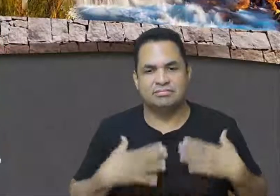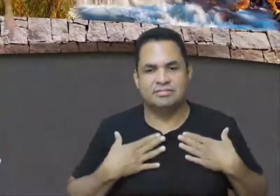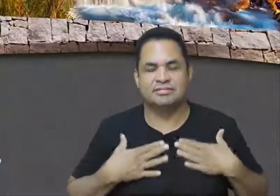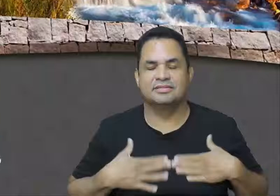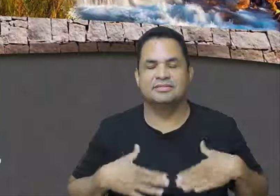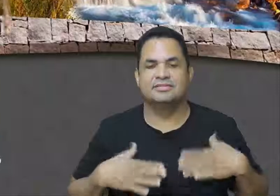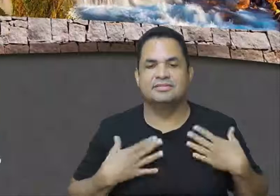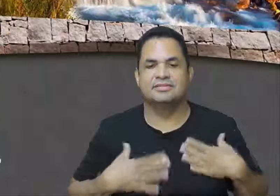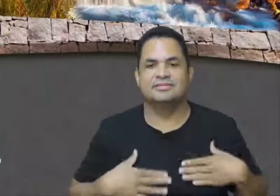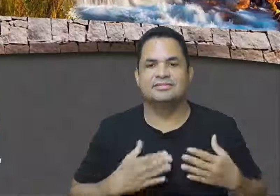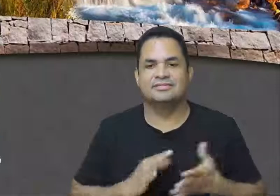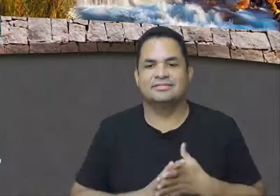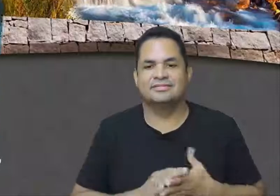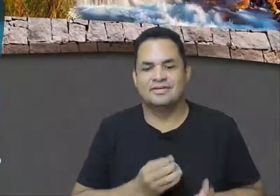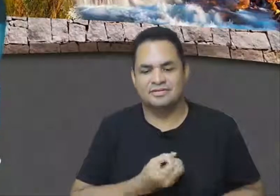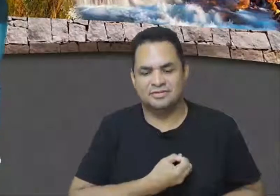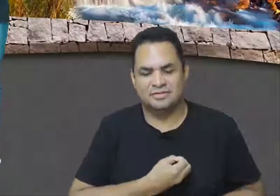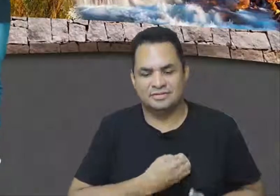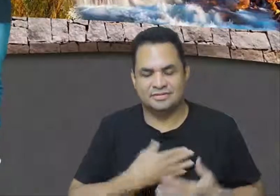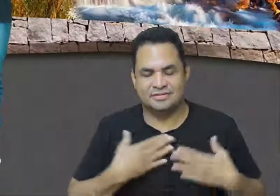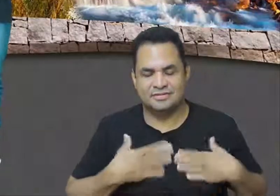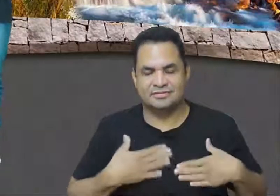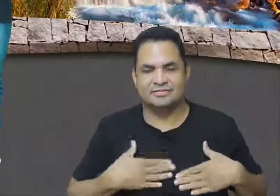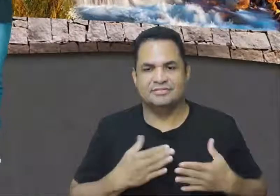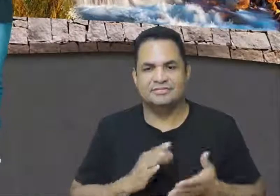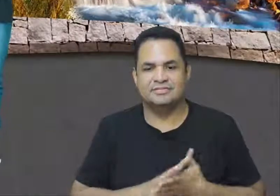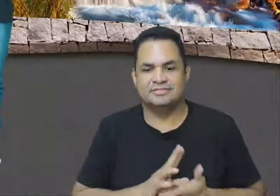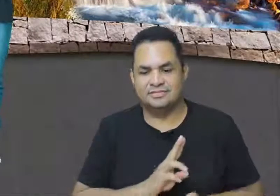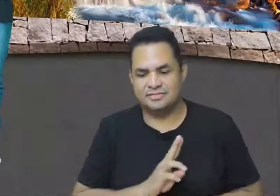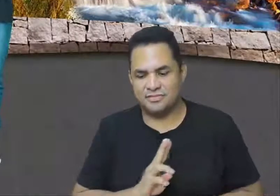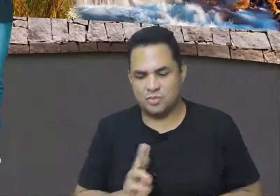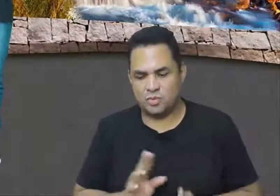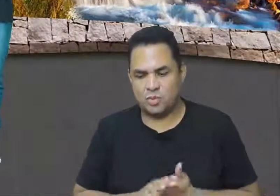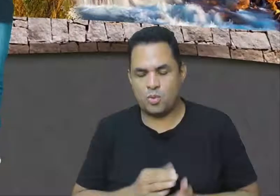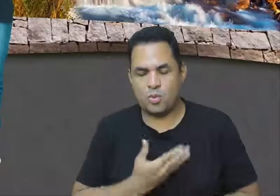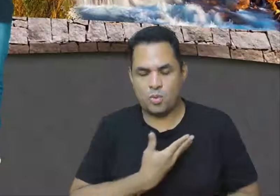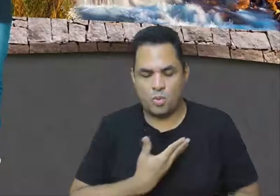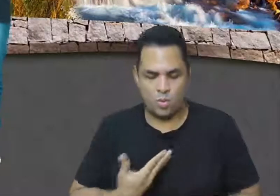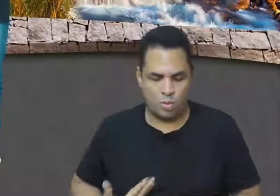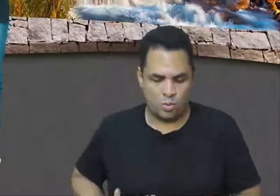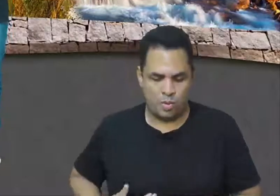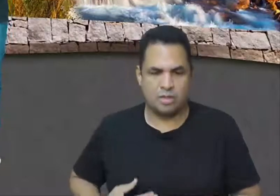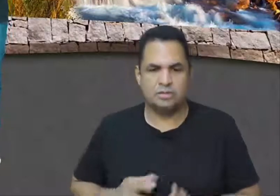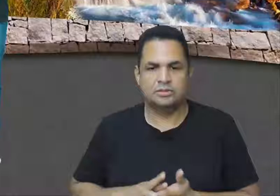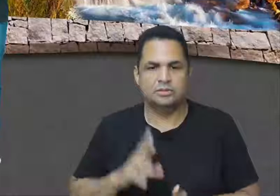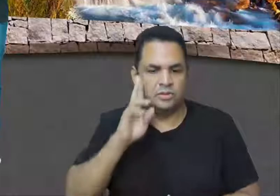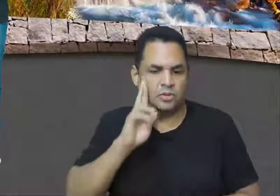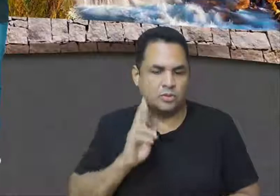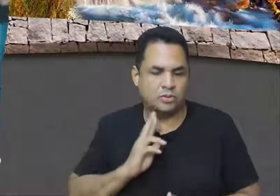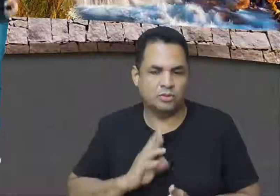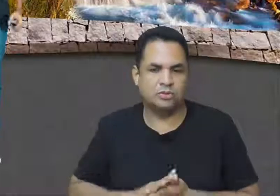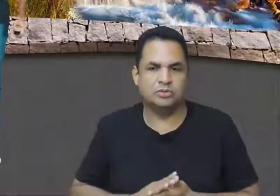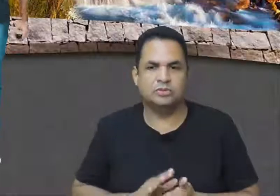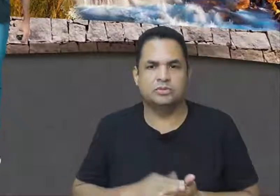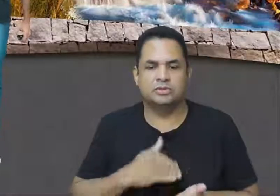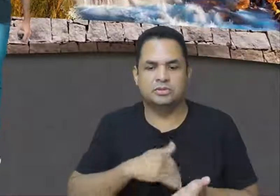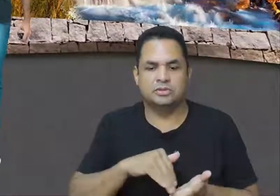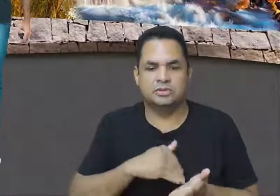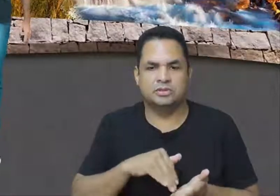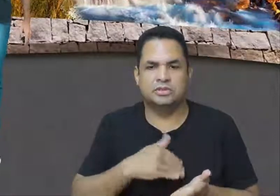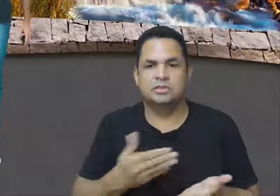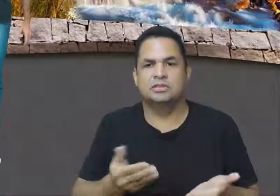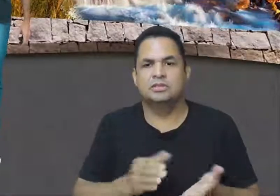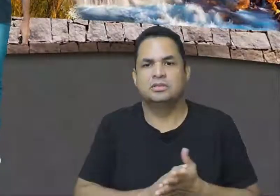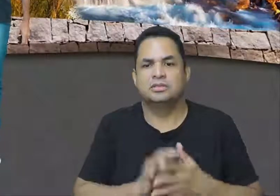tranquilos, tá? Tenho certeza, tá? Em nome do Governo do Estado de Rondônia, Coronel Marcos Rocha, da Secretaria Estadual da